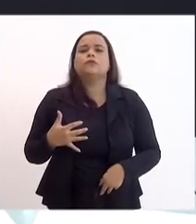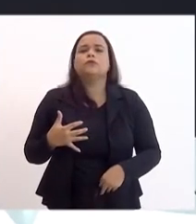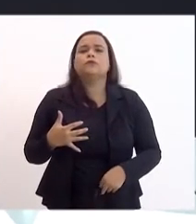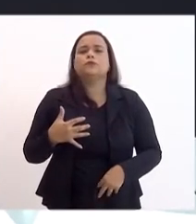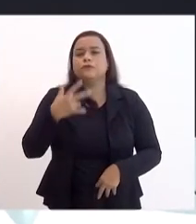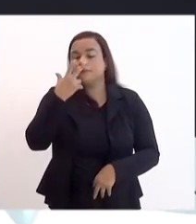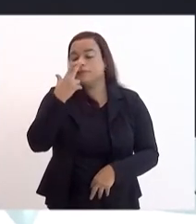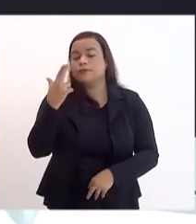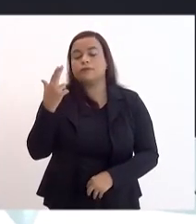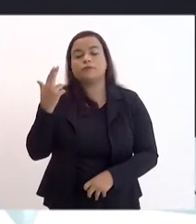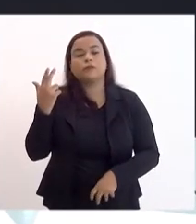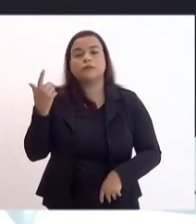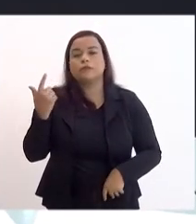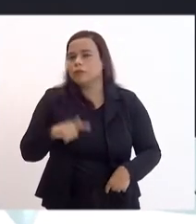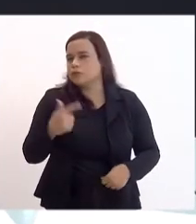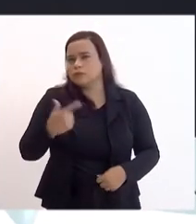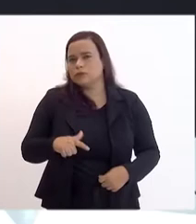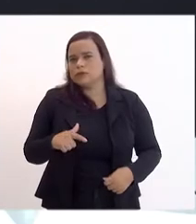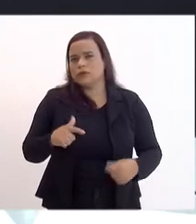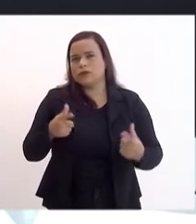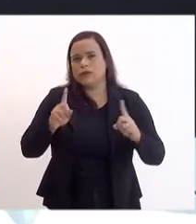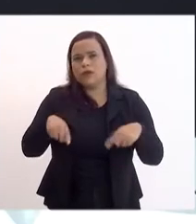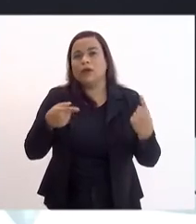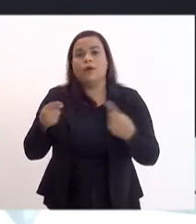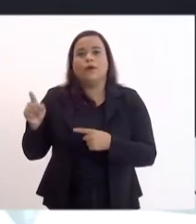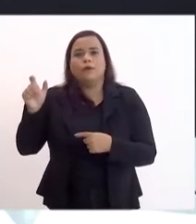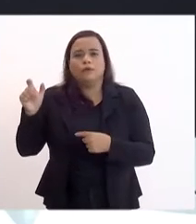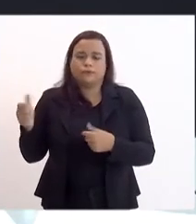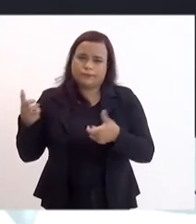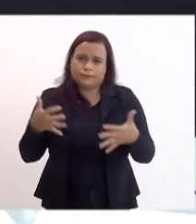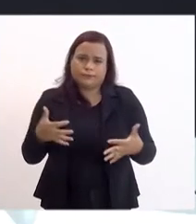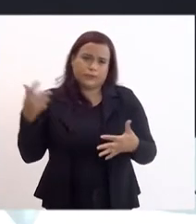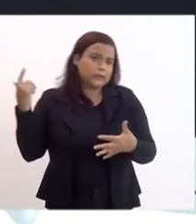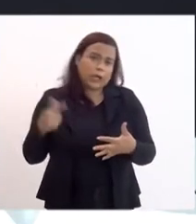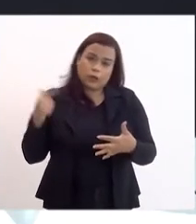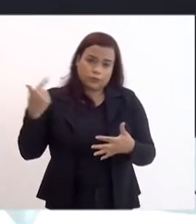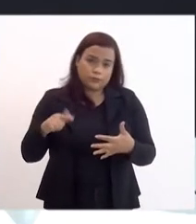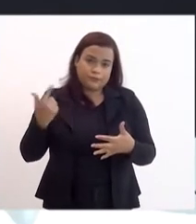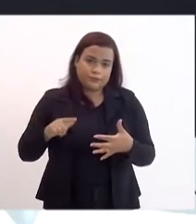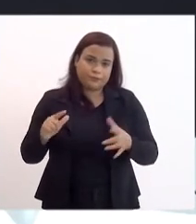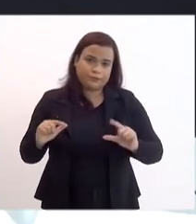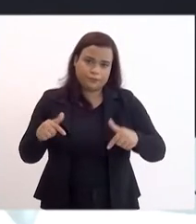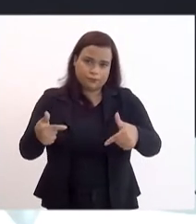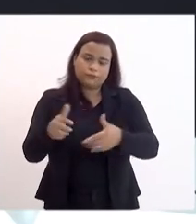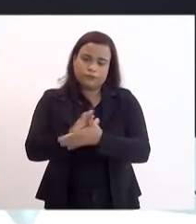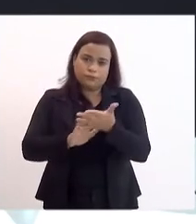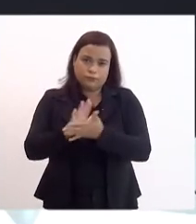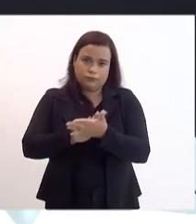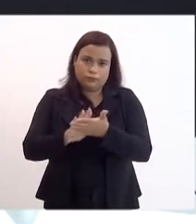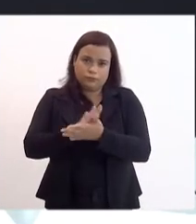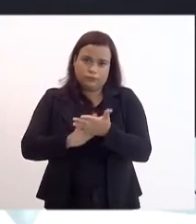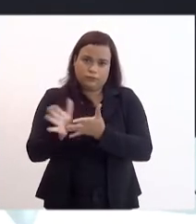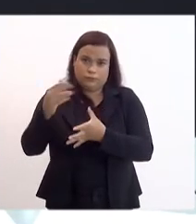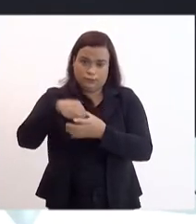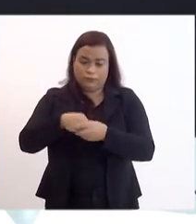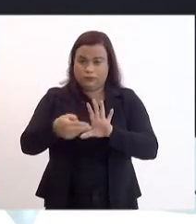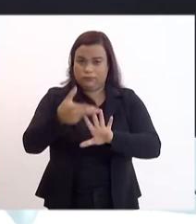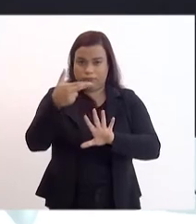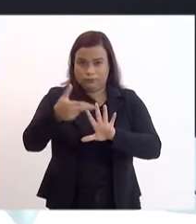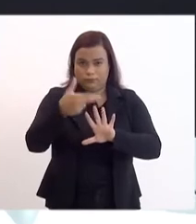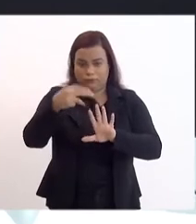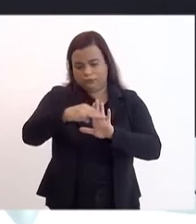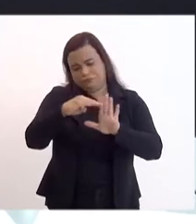contrariando o que Vossa Excelência afirmou, nenhum dispositivo no regimento